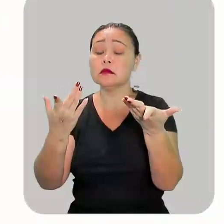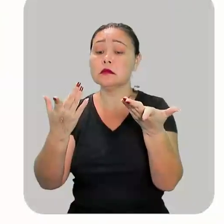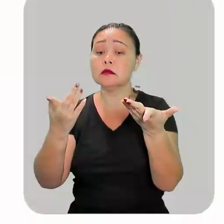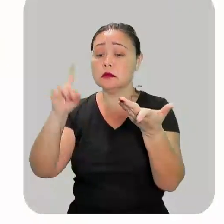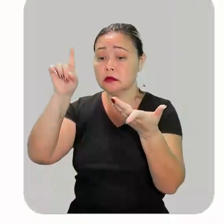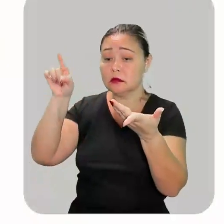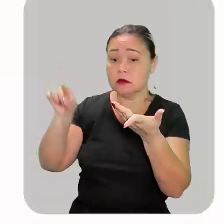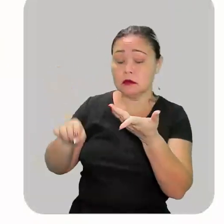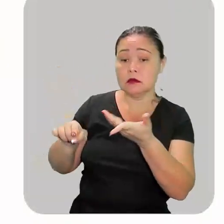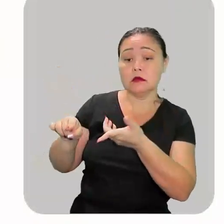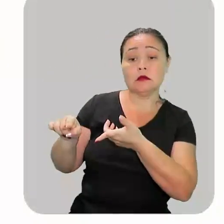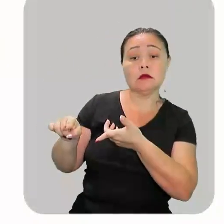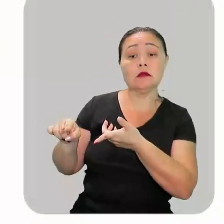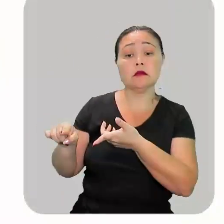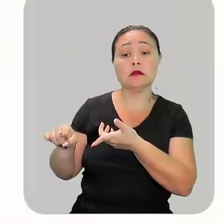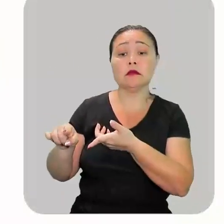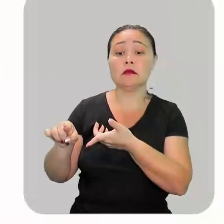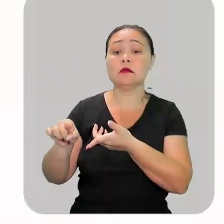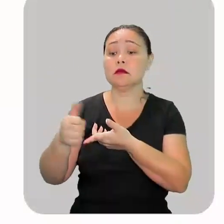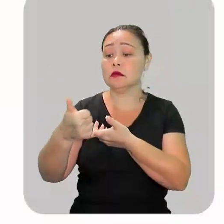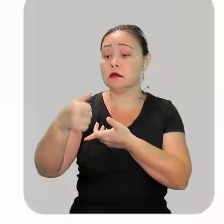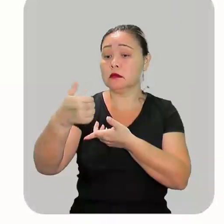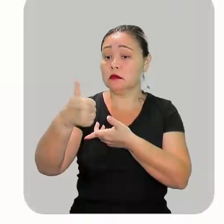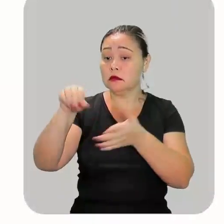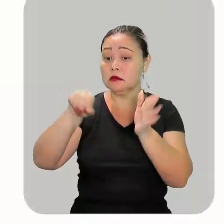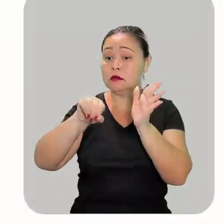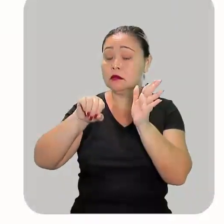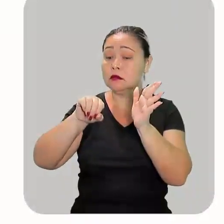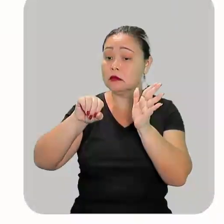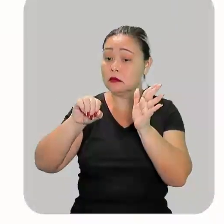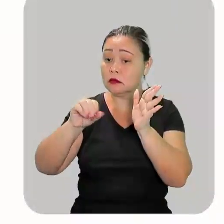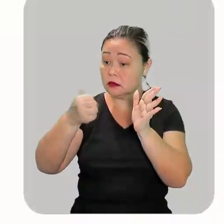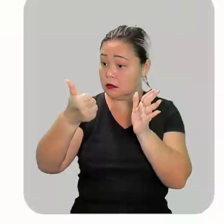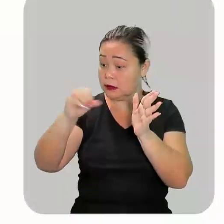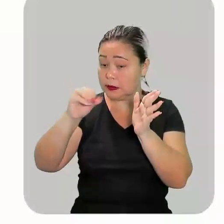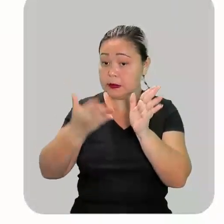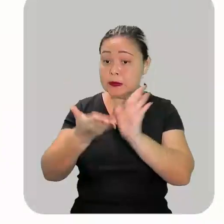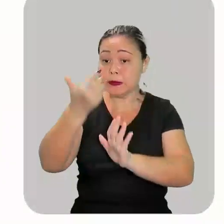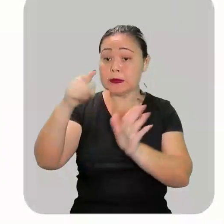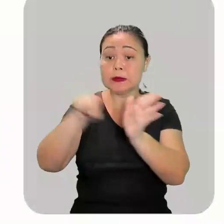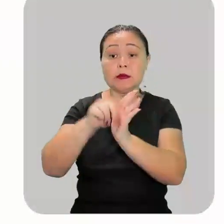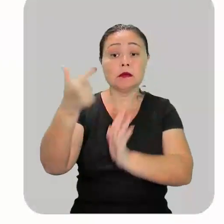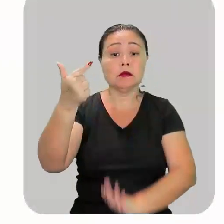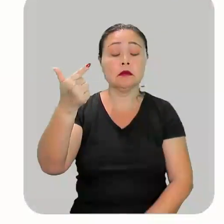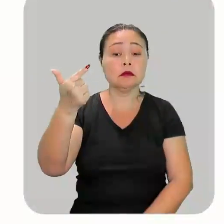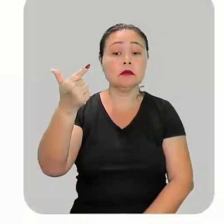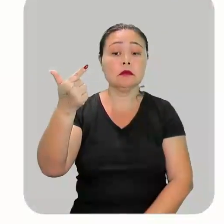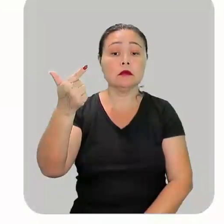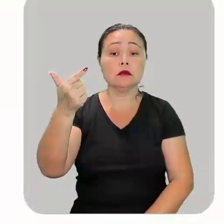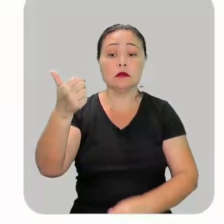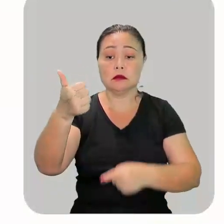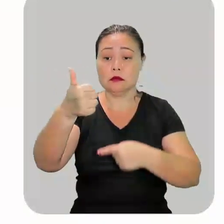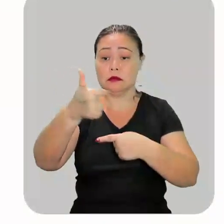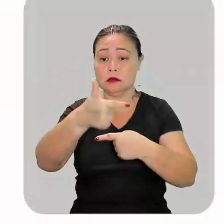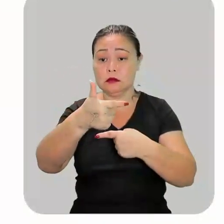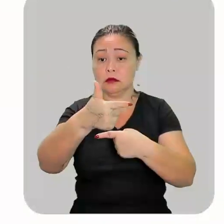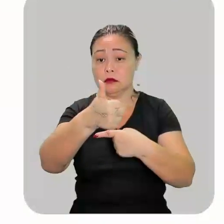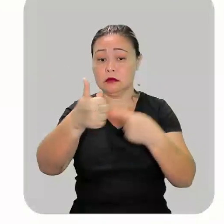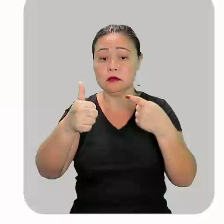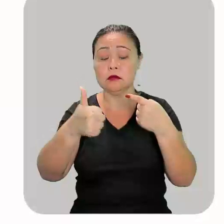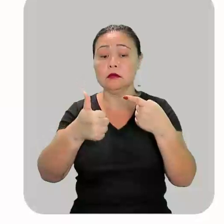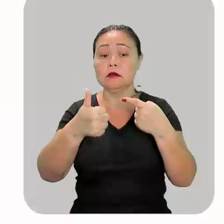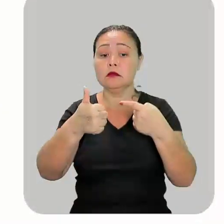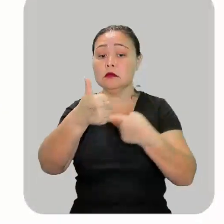ir vindo aqui para baixo, né? 10 elevado a menos 2 é a mesma coisa, isso aqui está sobre 1, não é? Isso. Que 1 sobre